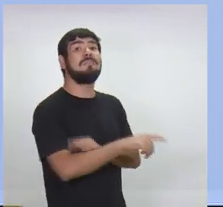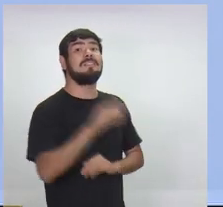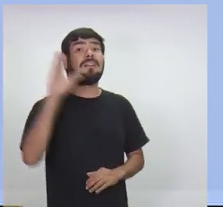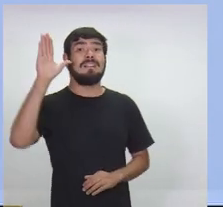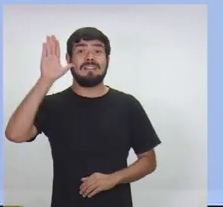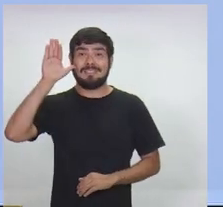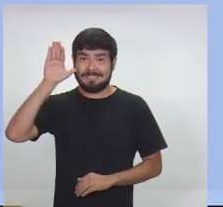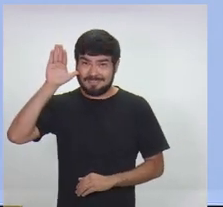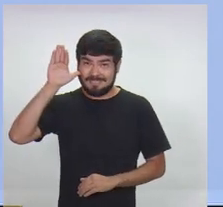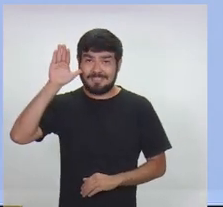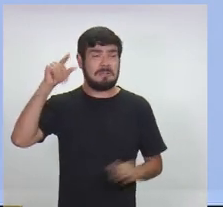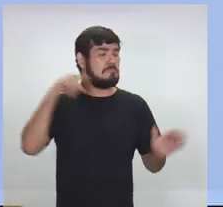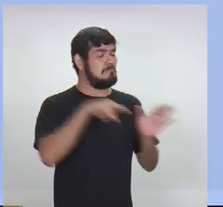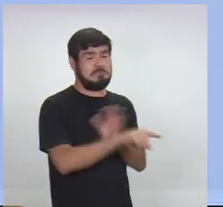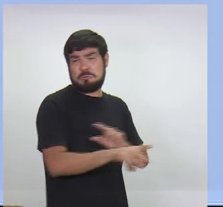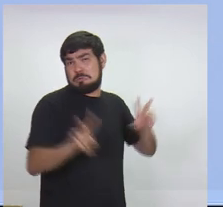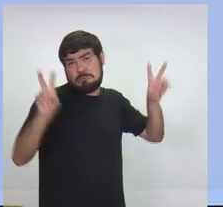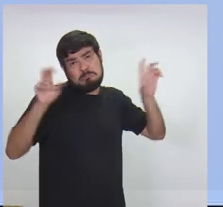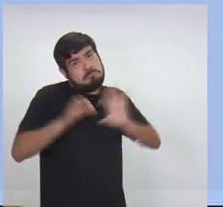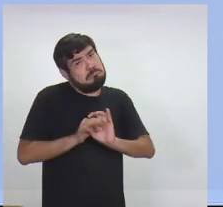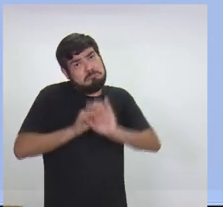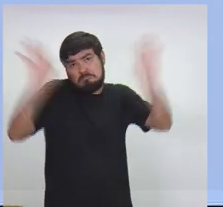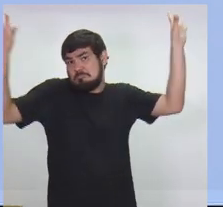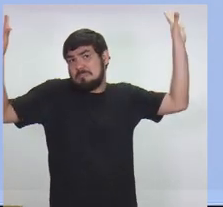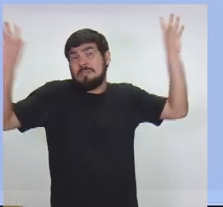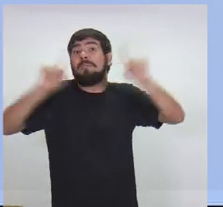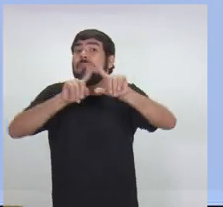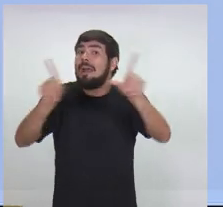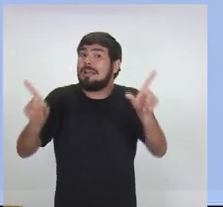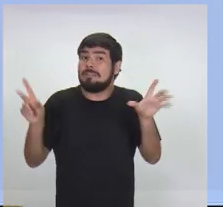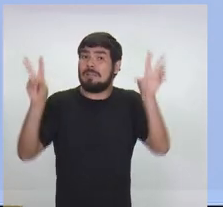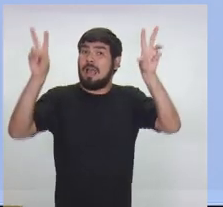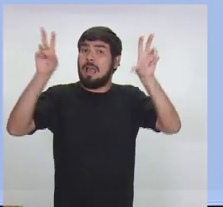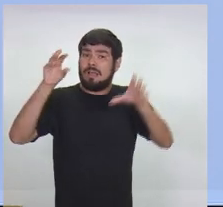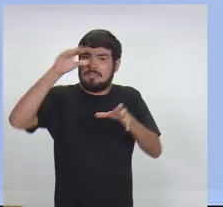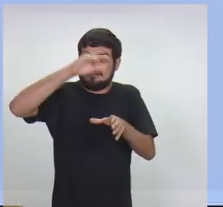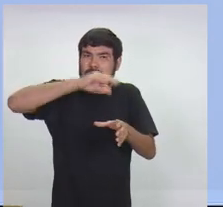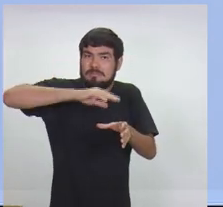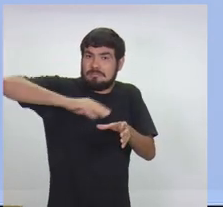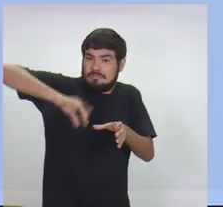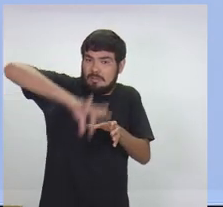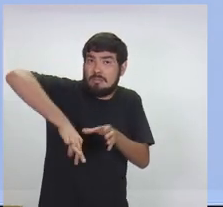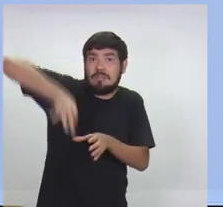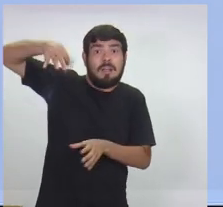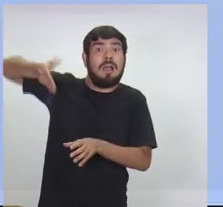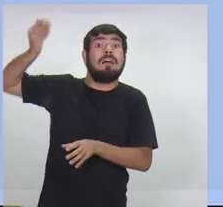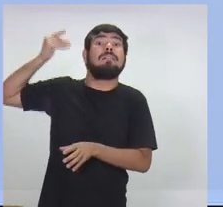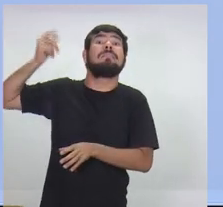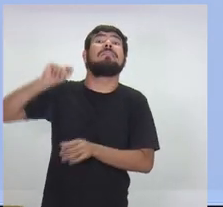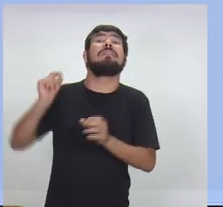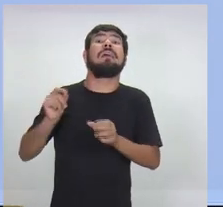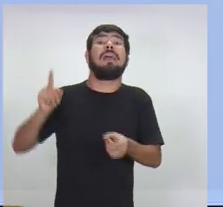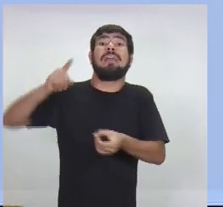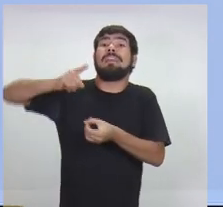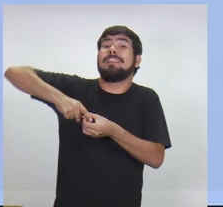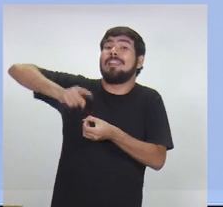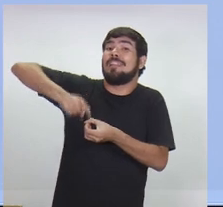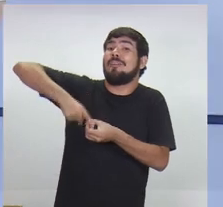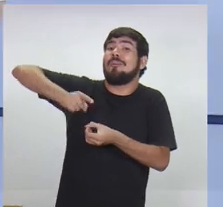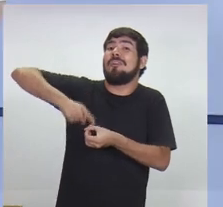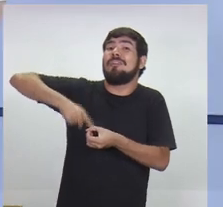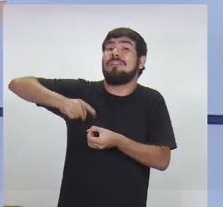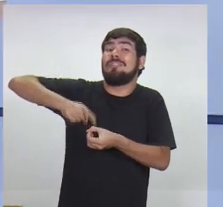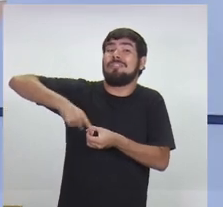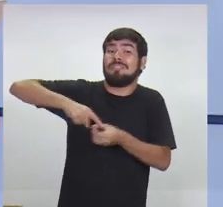antony a pergunta livro como agente explicou ac candidata mas tem que ser dentro do tema que foi sorteado nesse caso agora é interior do estado o